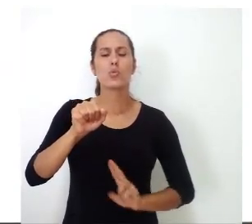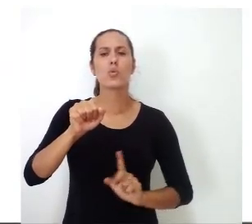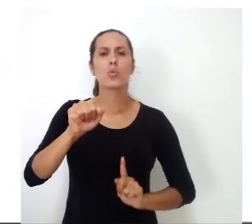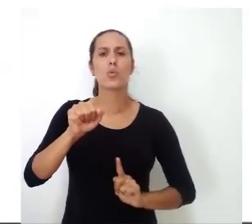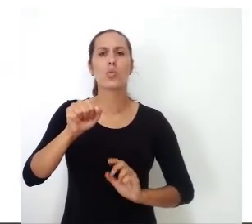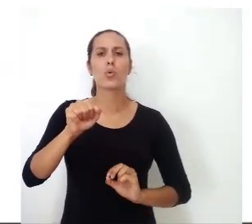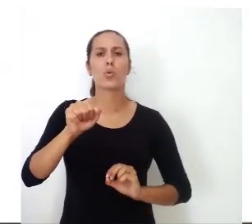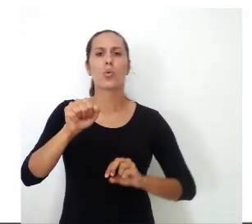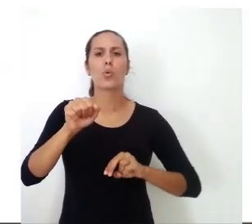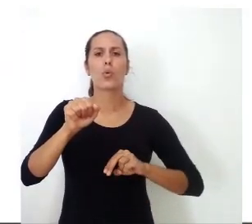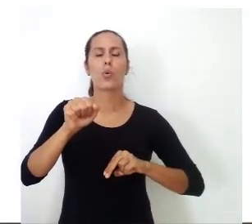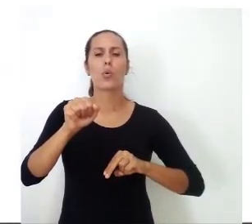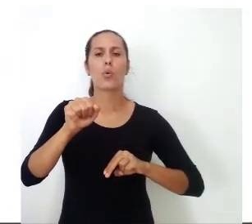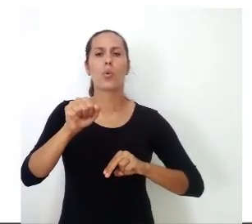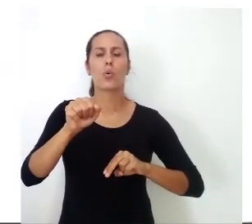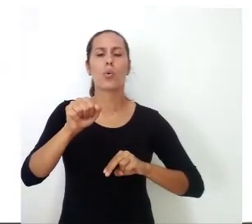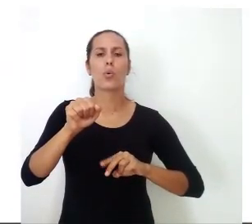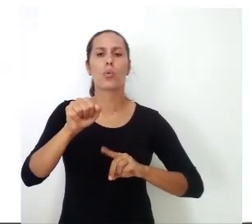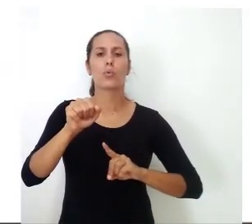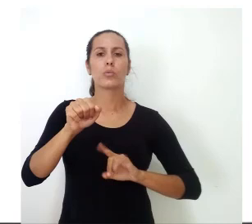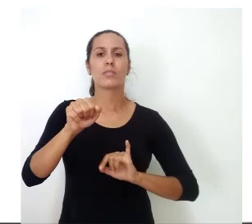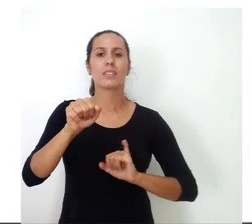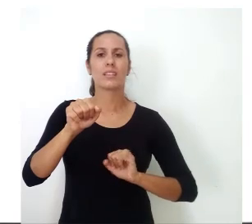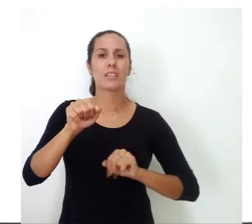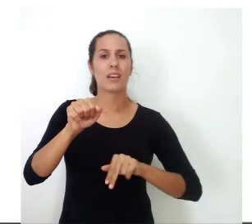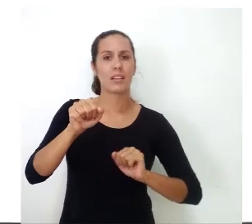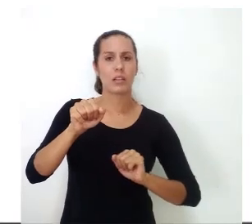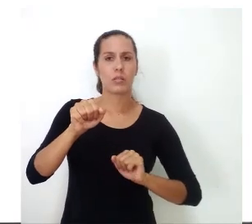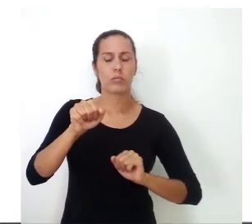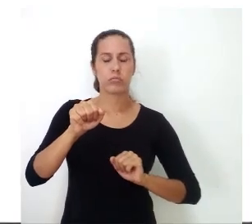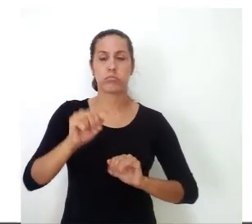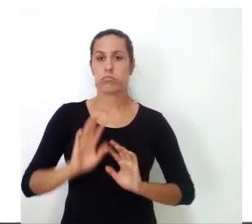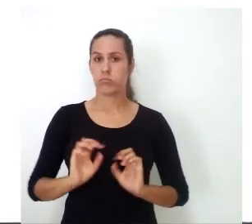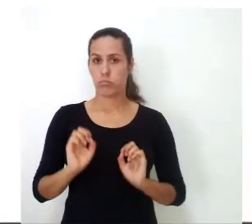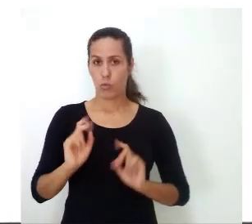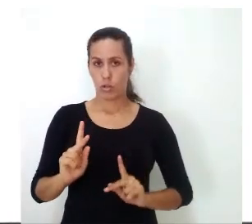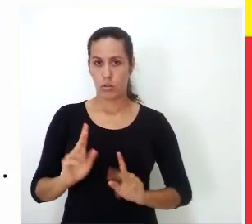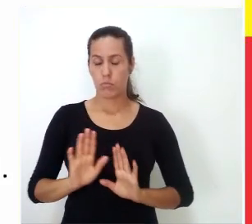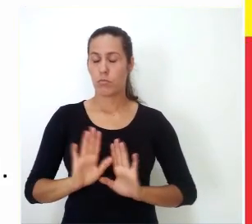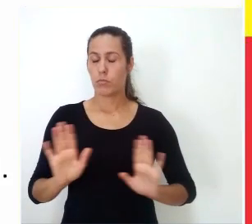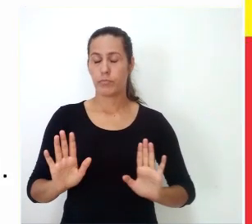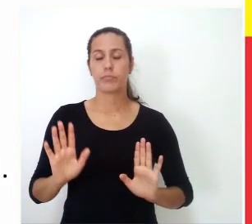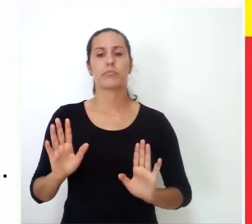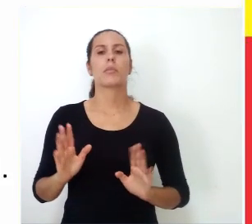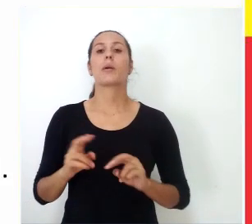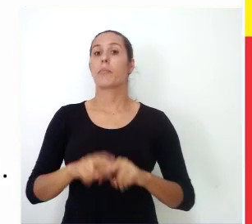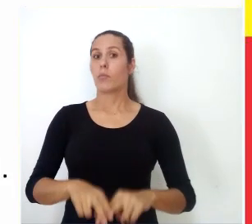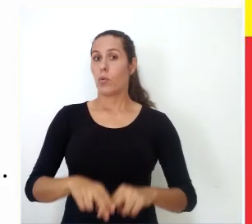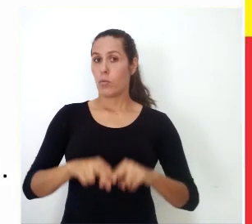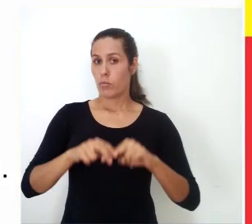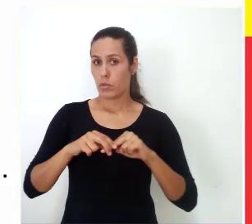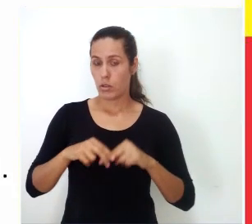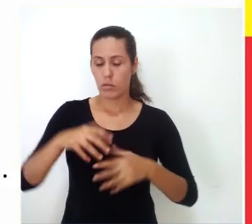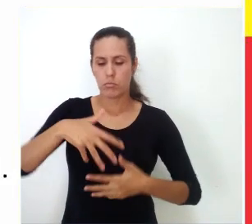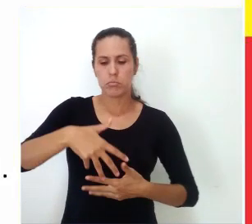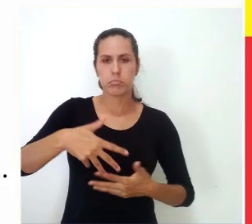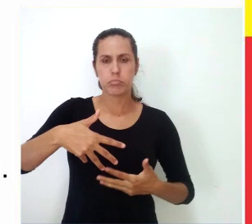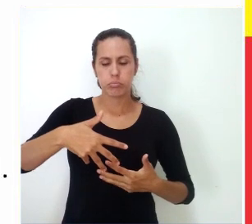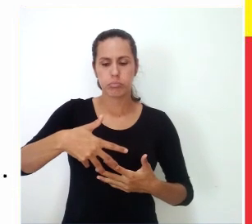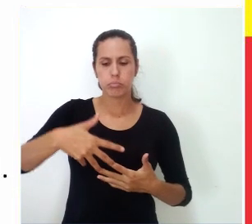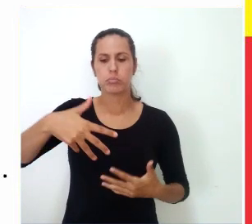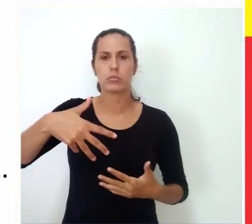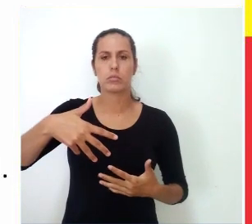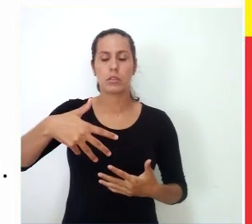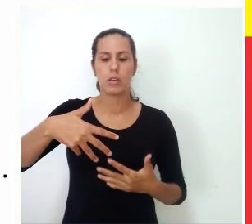Qual é a do sul, Dantas? Gondwana. Ok? Volta à imagem. A partir